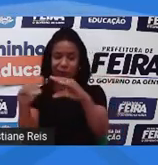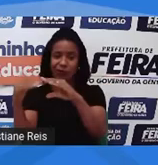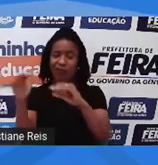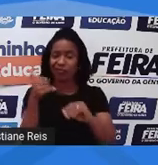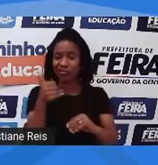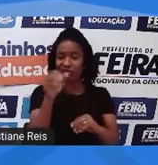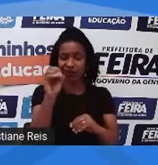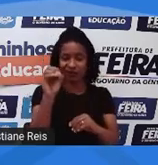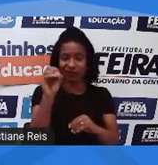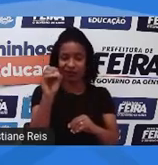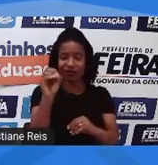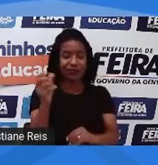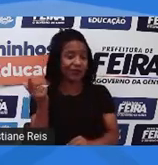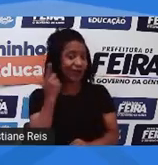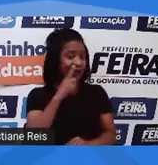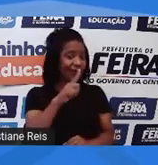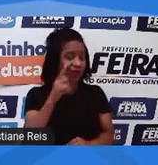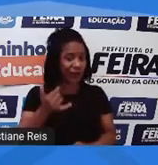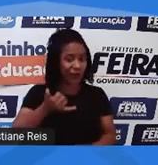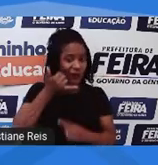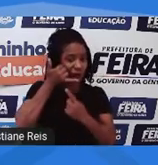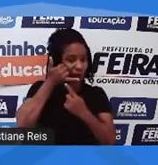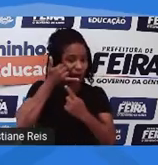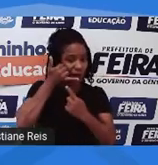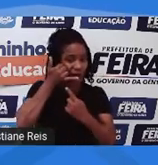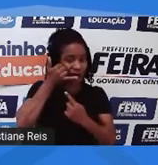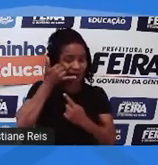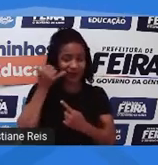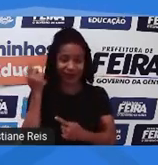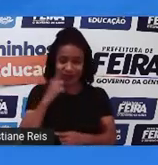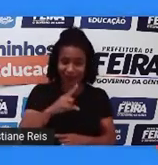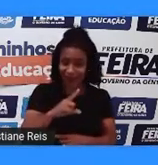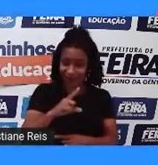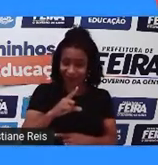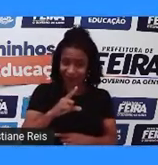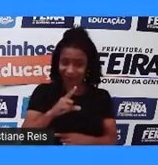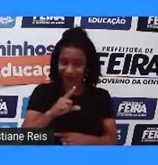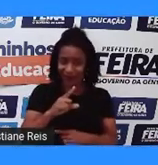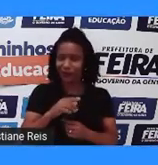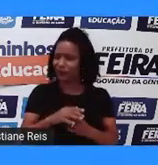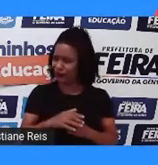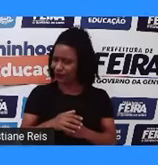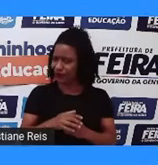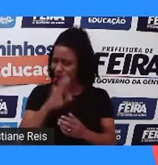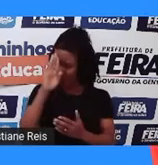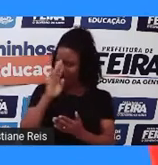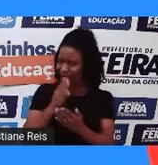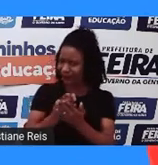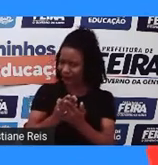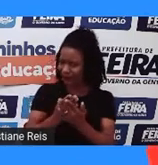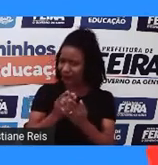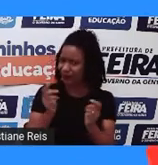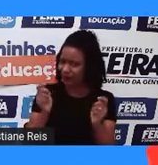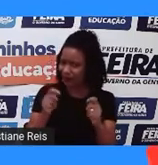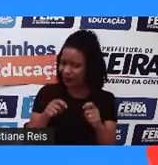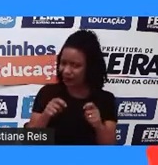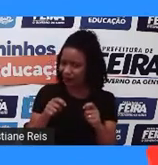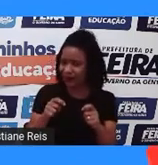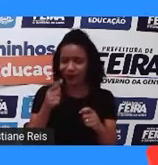vai ganhar um telefone muito legal. E aí, você acredita nisto? Vejamos quais são as opções que a gente vai encontrar.